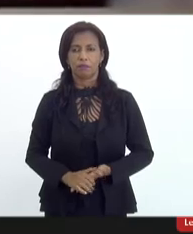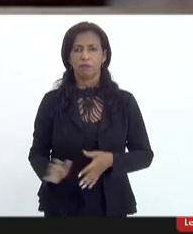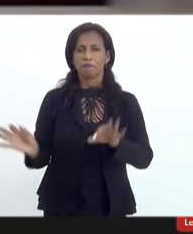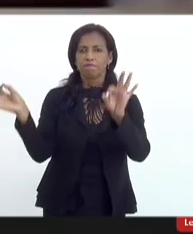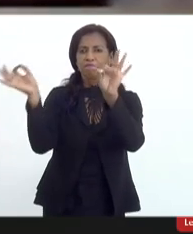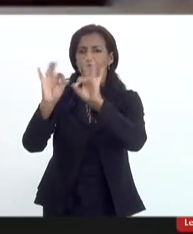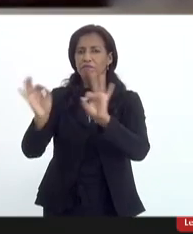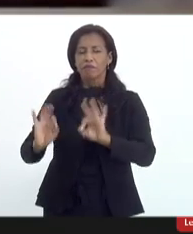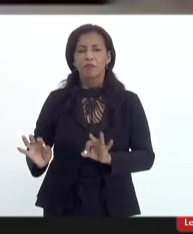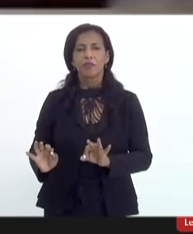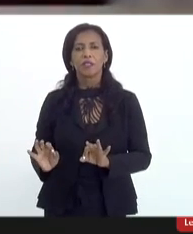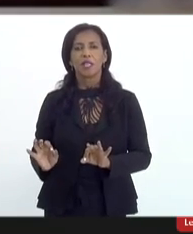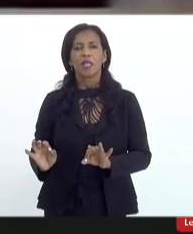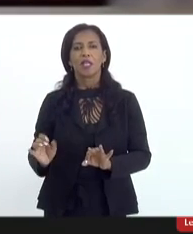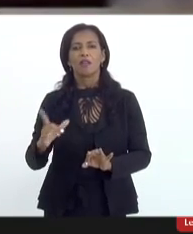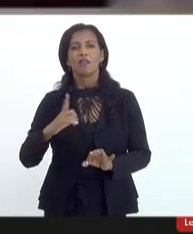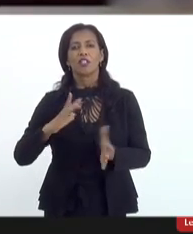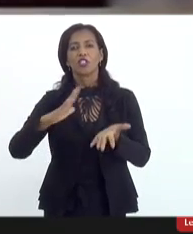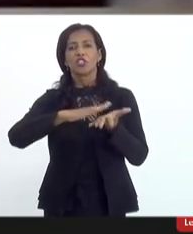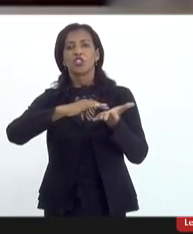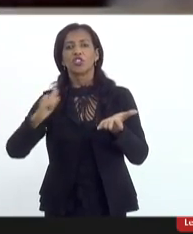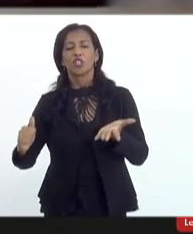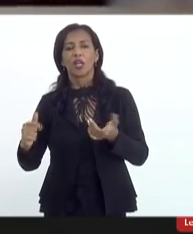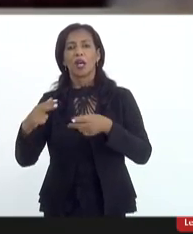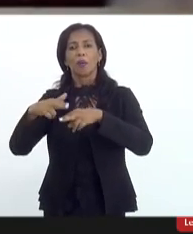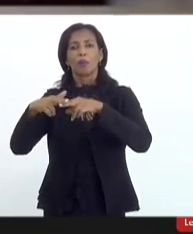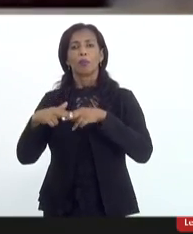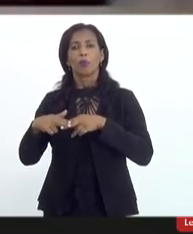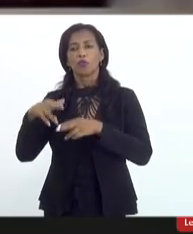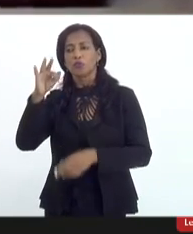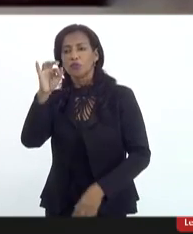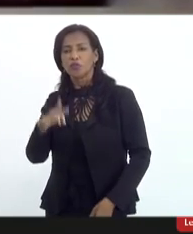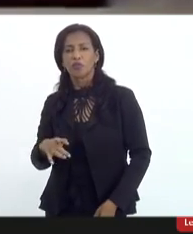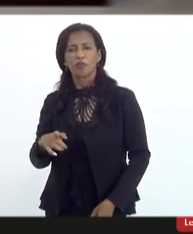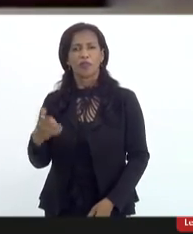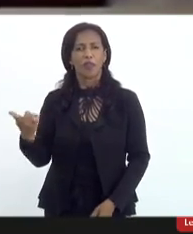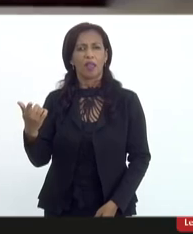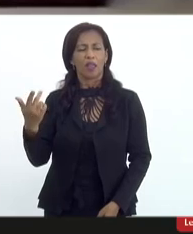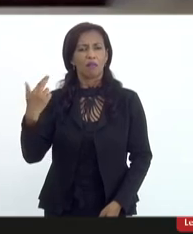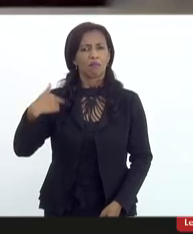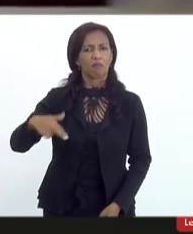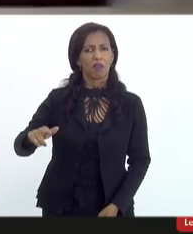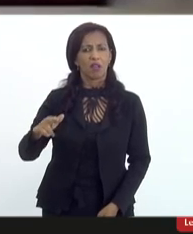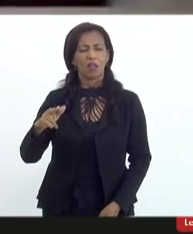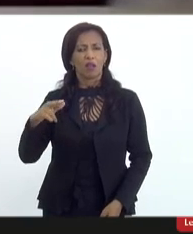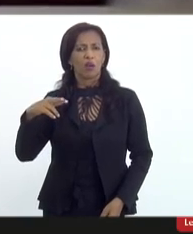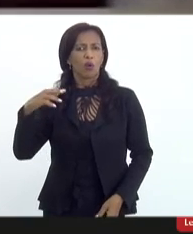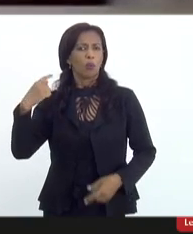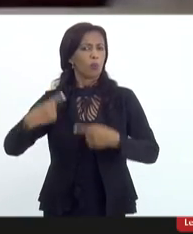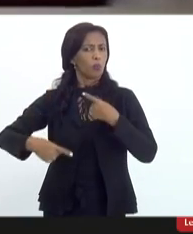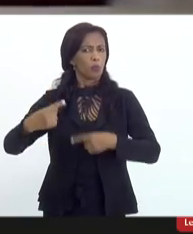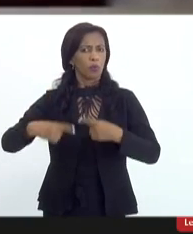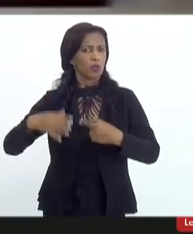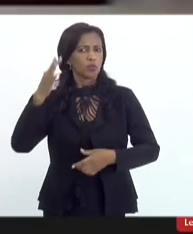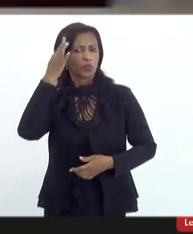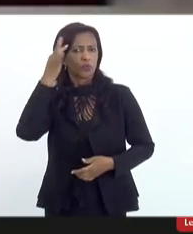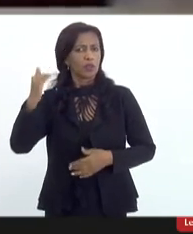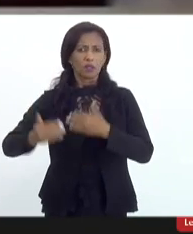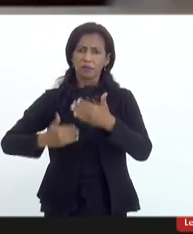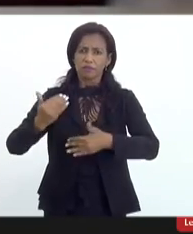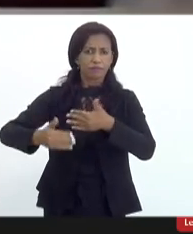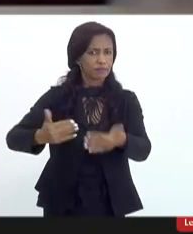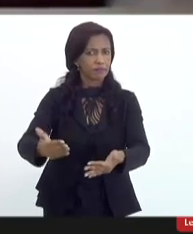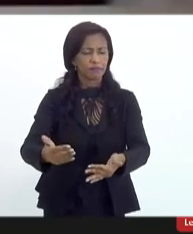seria privado de direitos por motivo de crença religiosa ou de convicção filosófica e política, e assim